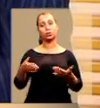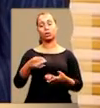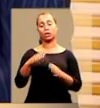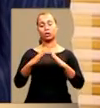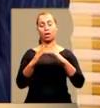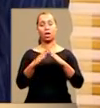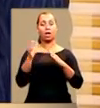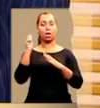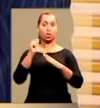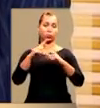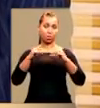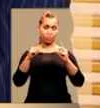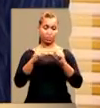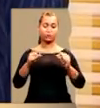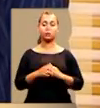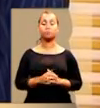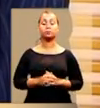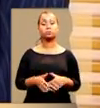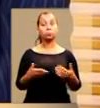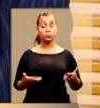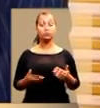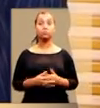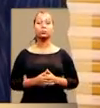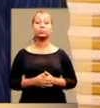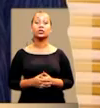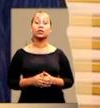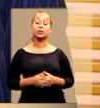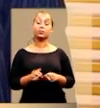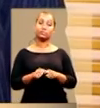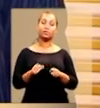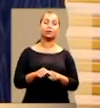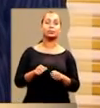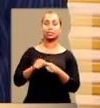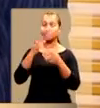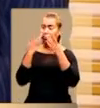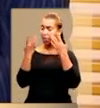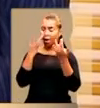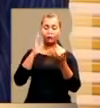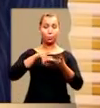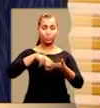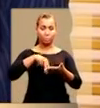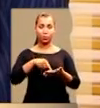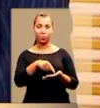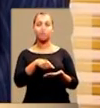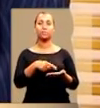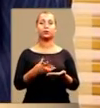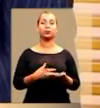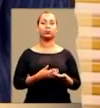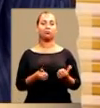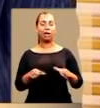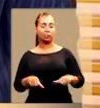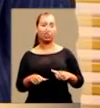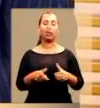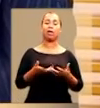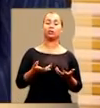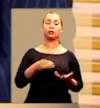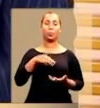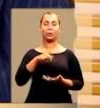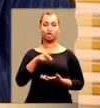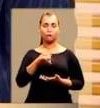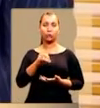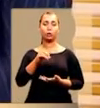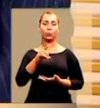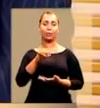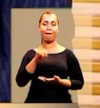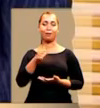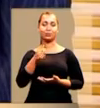Brasília, aposentada. Há pouco tempo tive o prazer de revê-la. E ela botava a gente fazer teatro com os livros que a gente lia aí, que geralmente a gente achava chato, né? Machado de